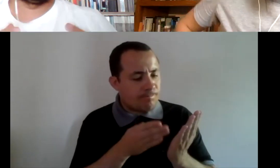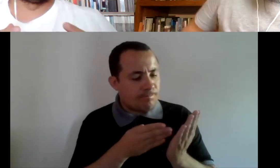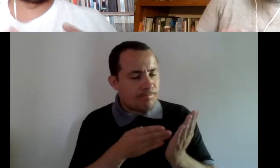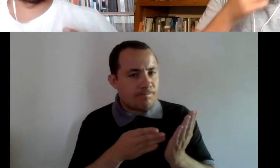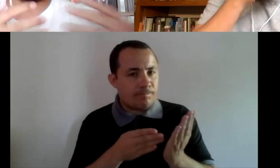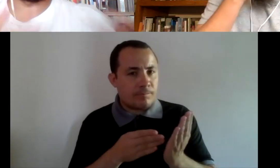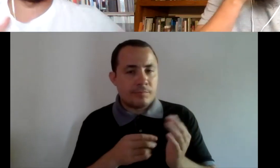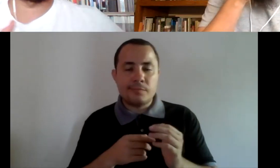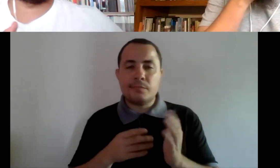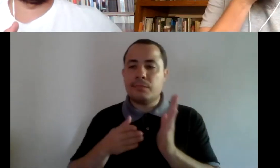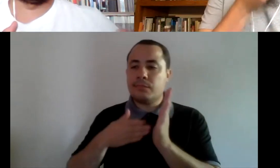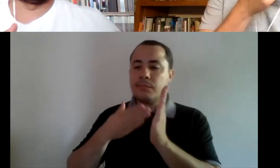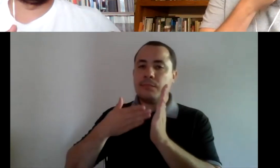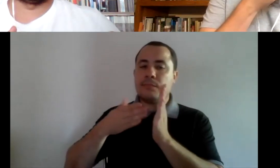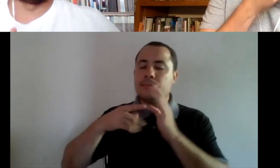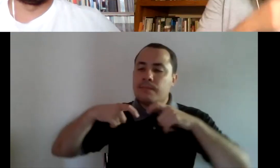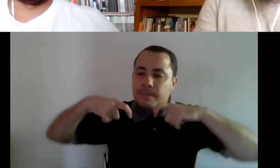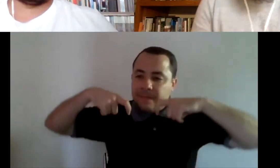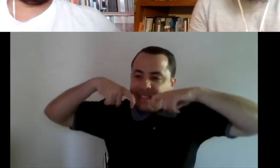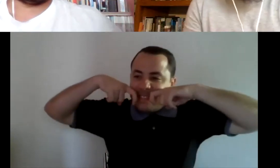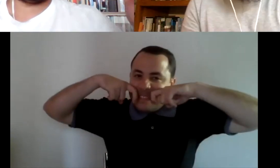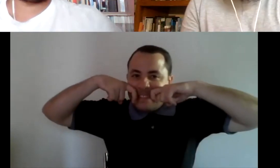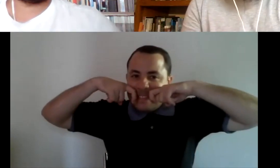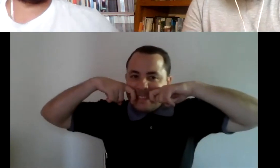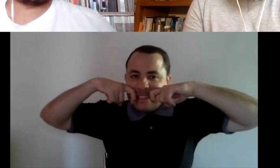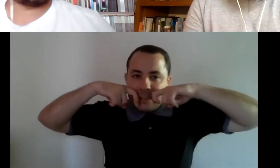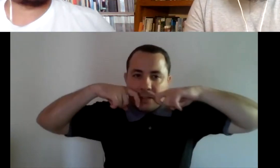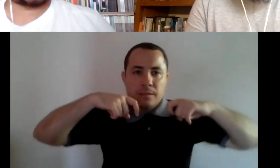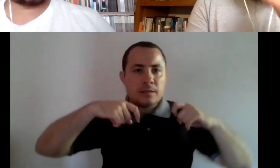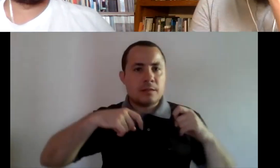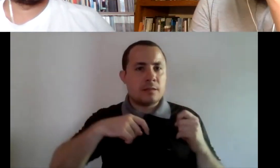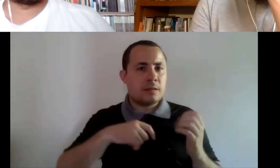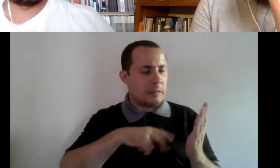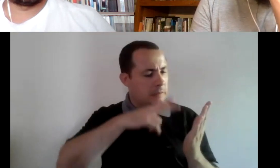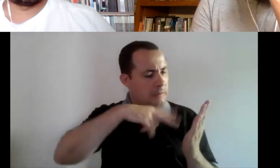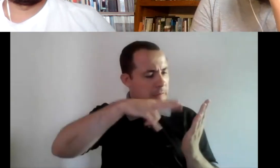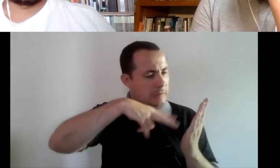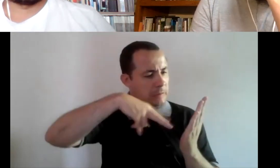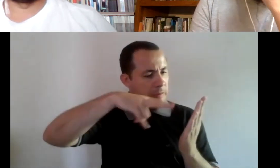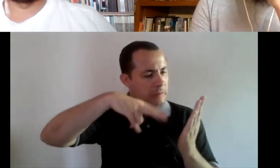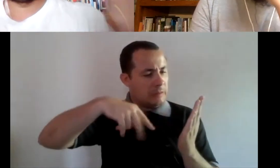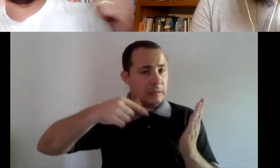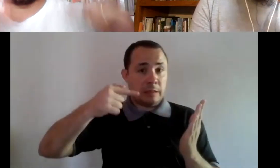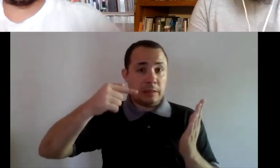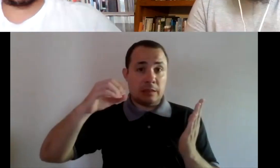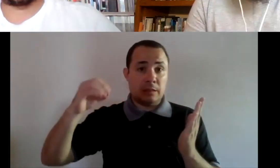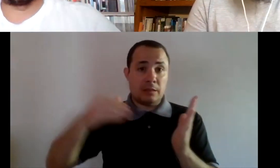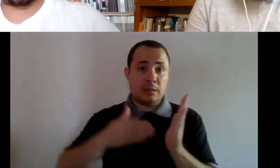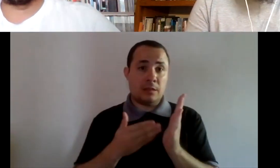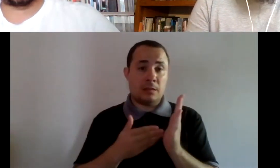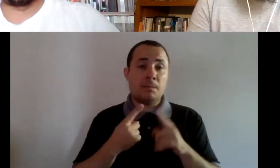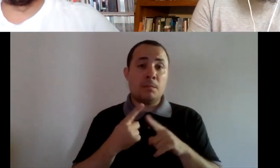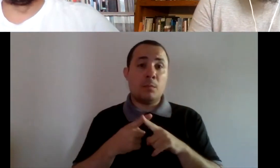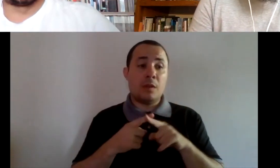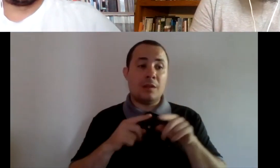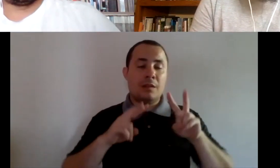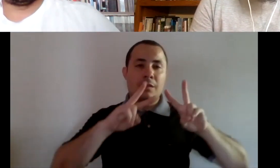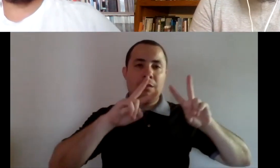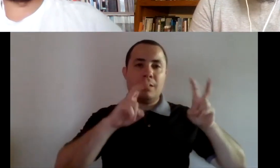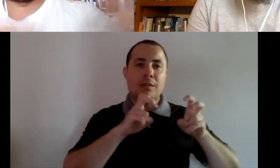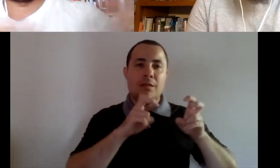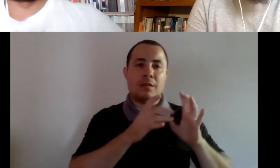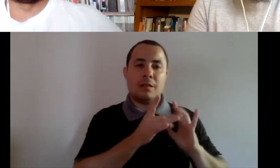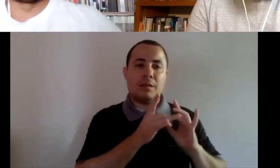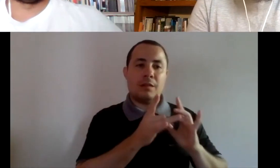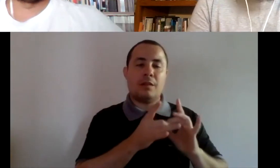vampiro, que ele está interessado em vampiro, ele vai ler 700 páginas. mas porque ele está interessado no conteúdo. E